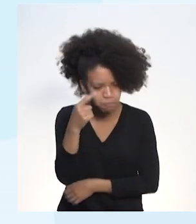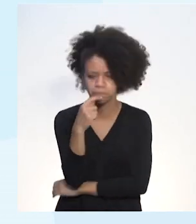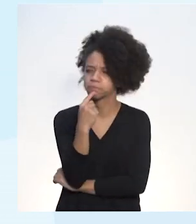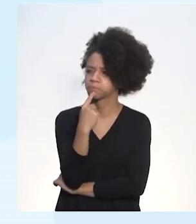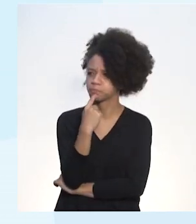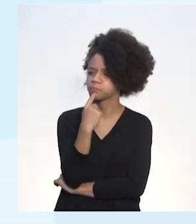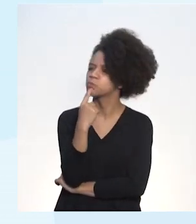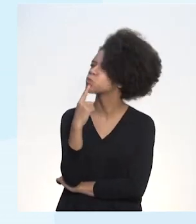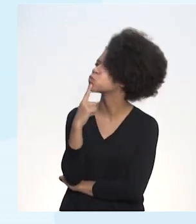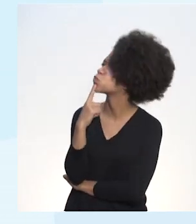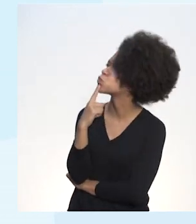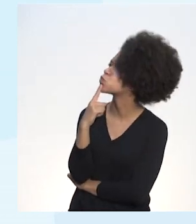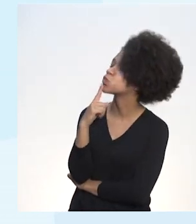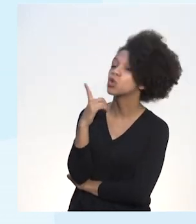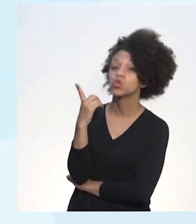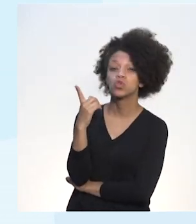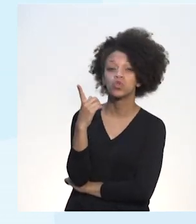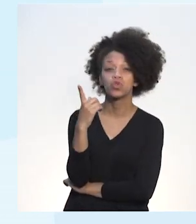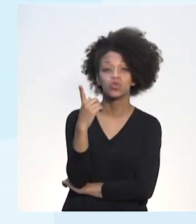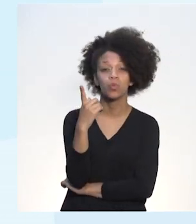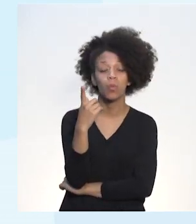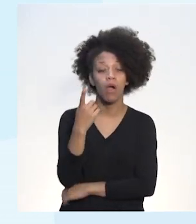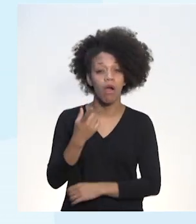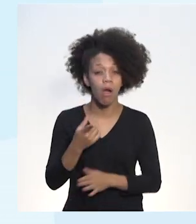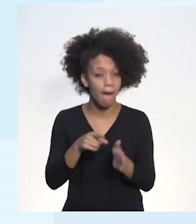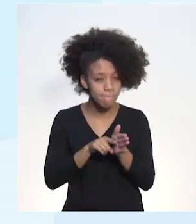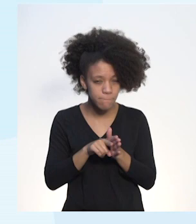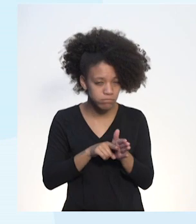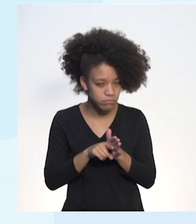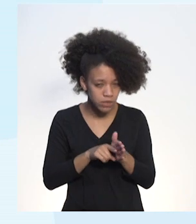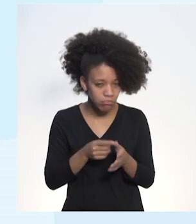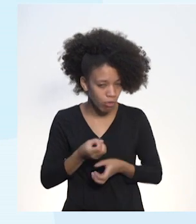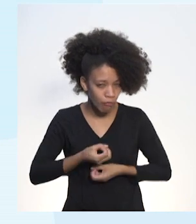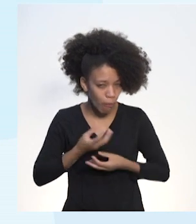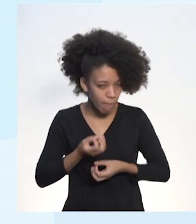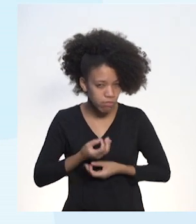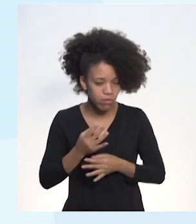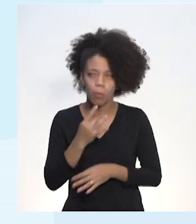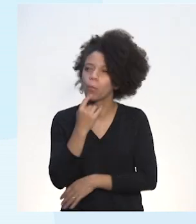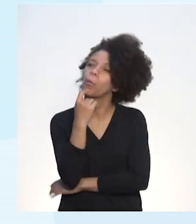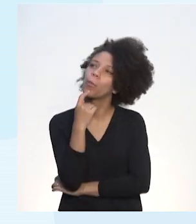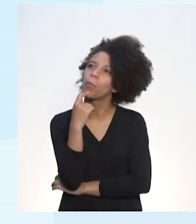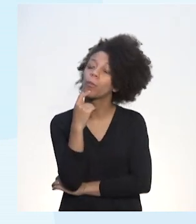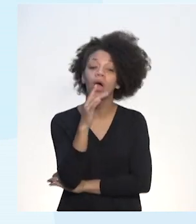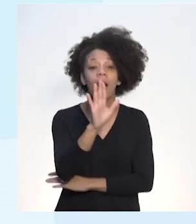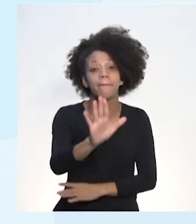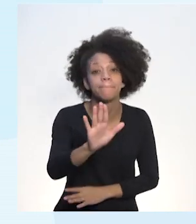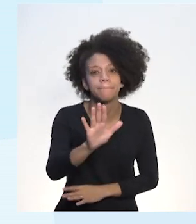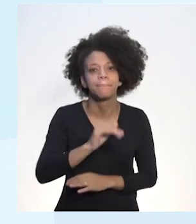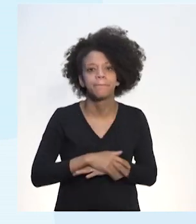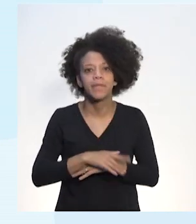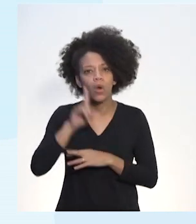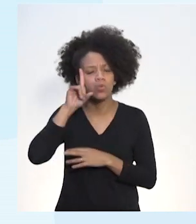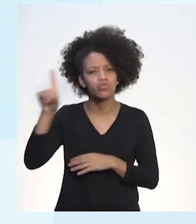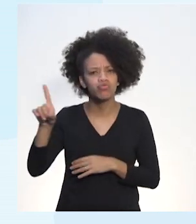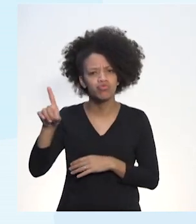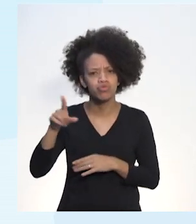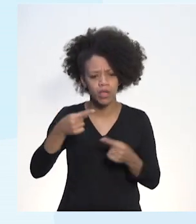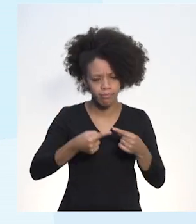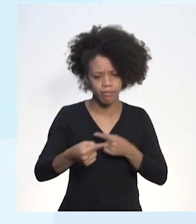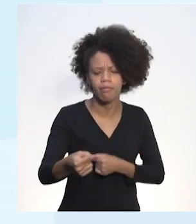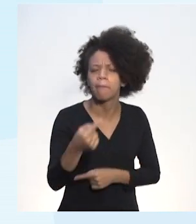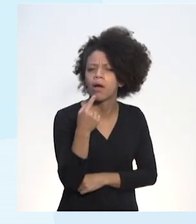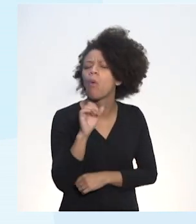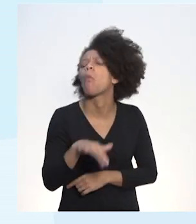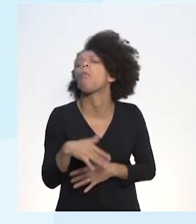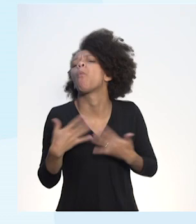na ideia de um lançamento de dado, ou melhor, dos dias da semana. Quais são os